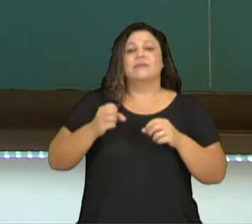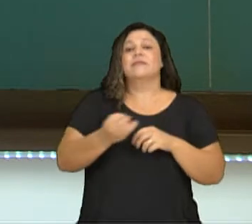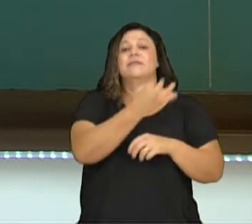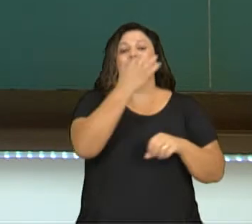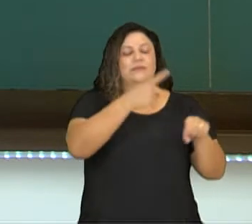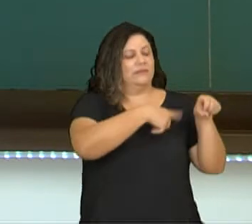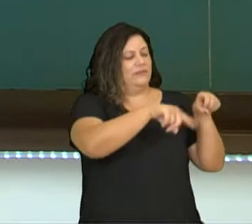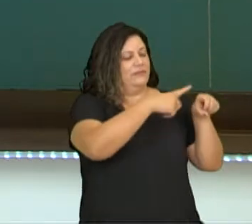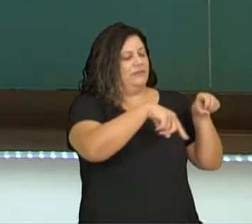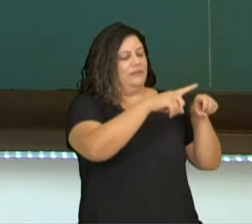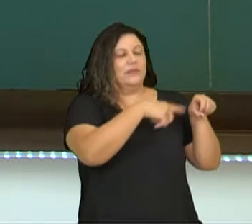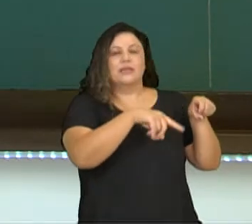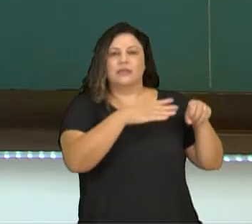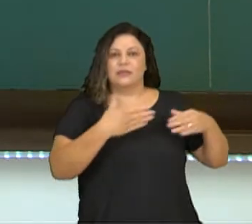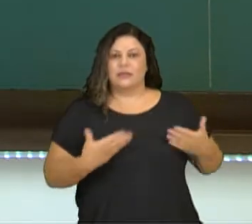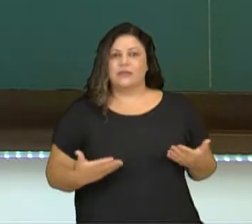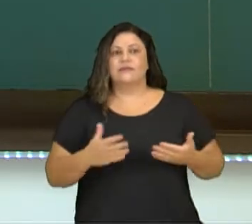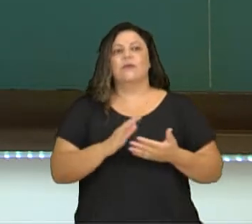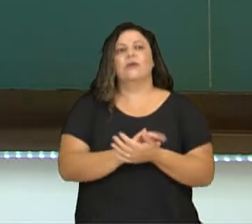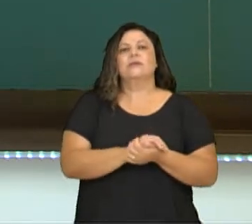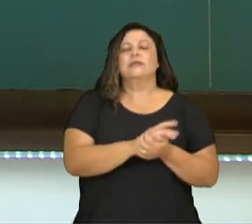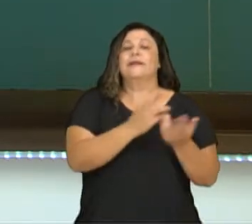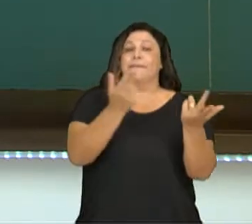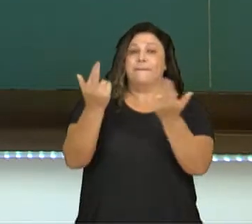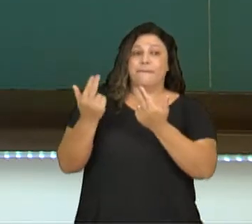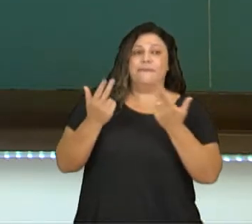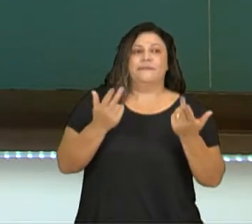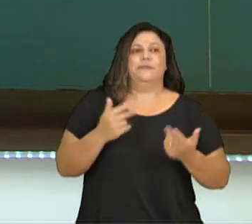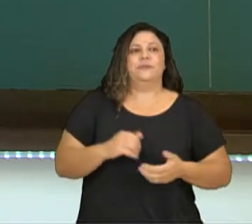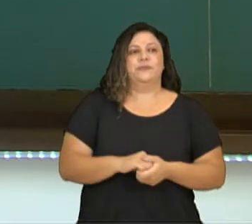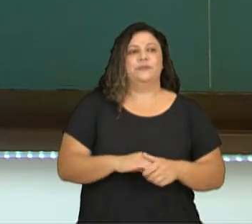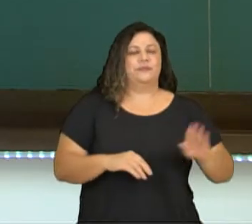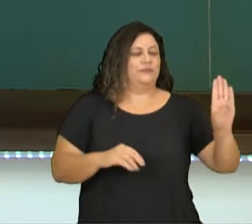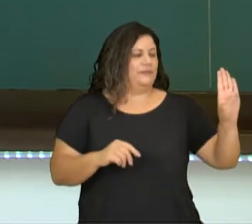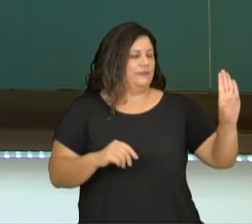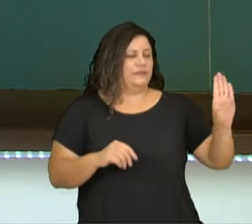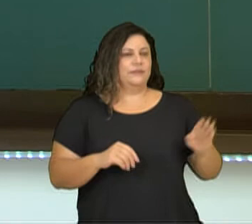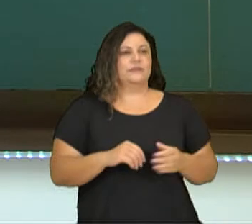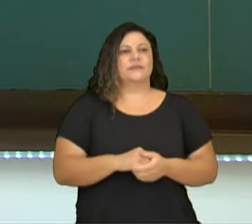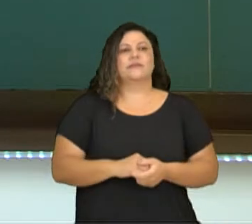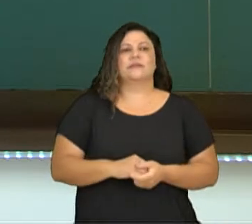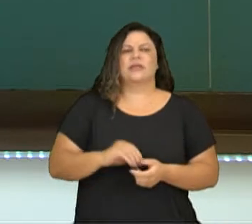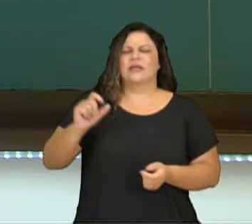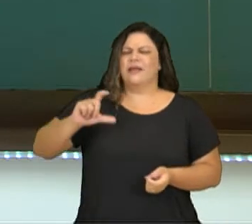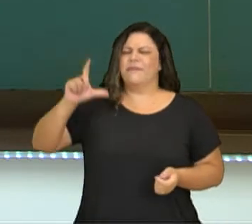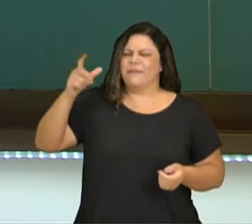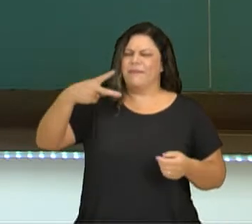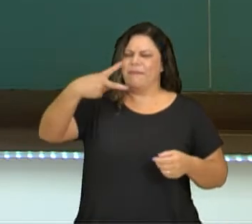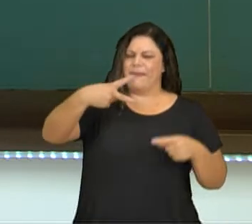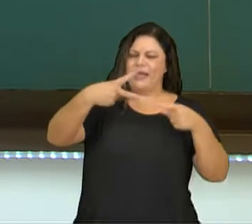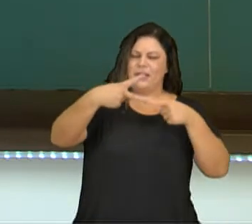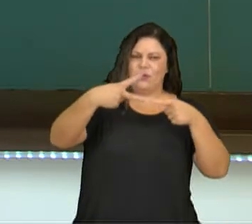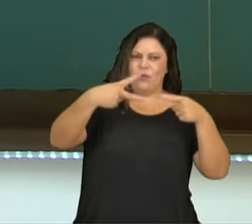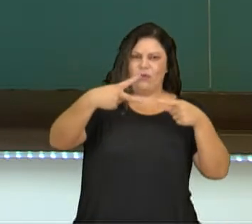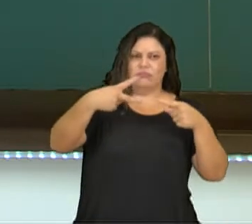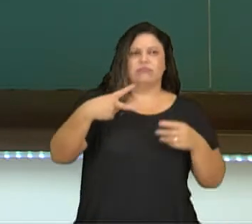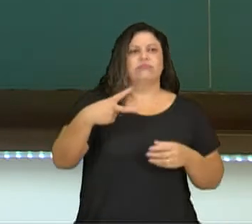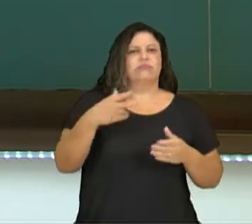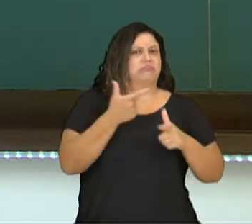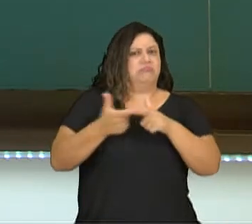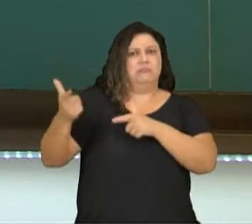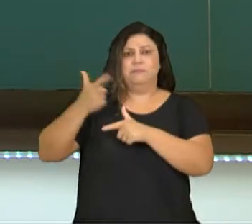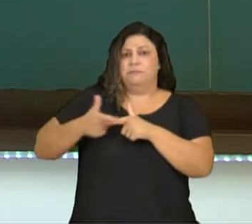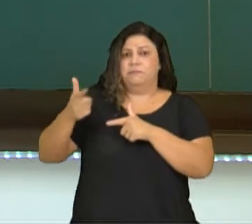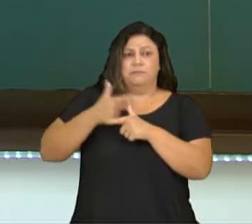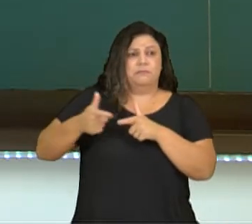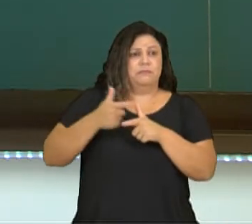dá na circunferência. Mesma coisa para o ângulo da letra B. Ele é maior do que 360 graus? Não tem problema,